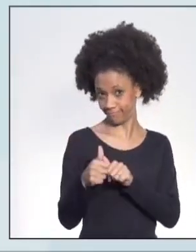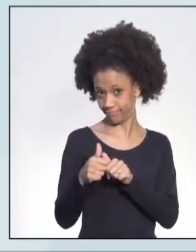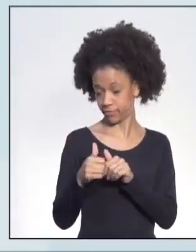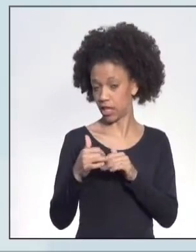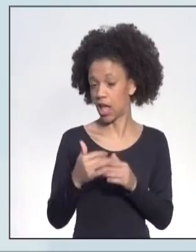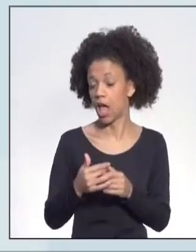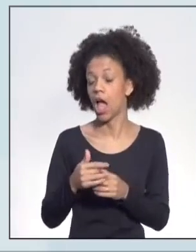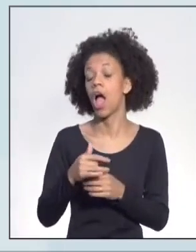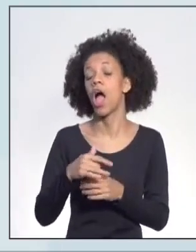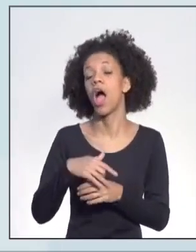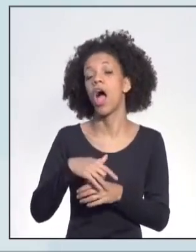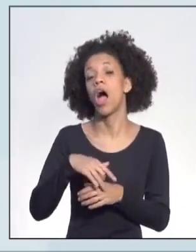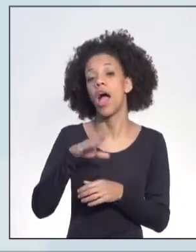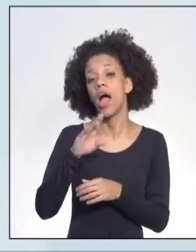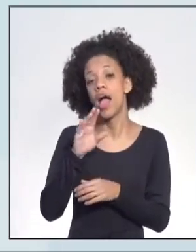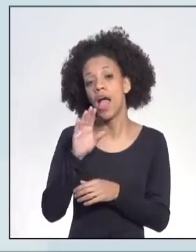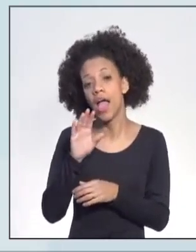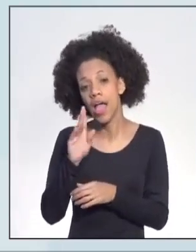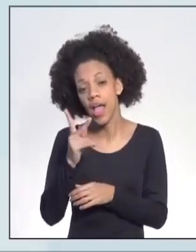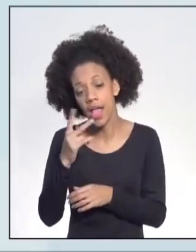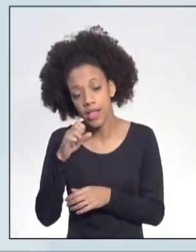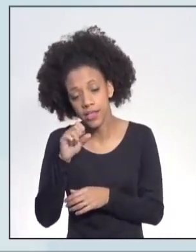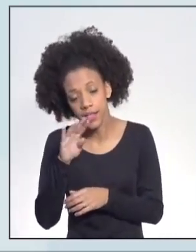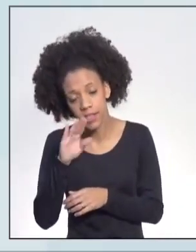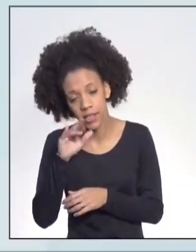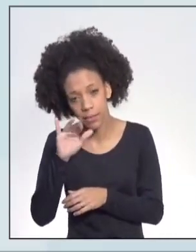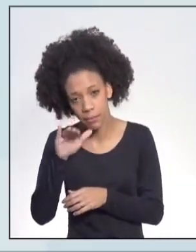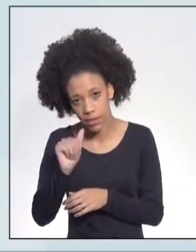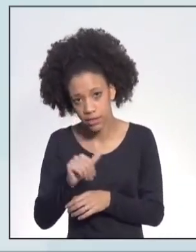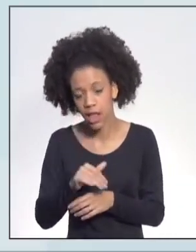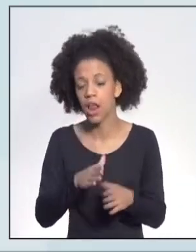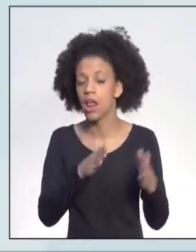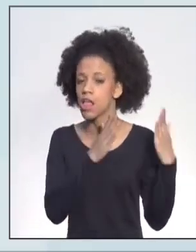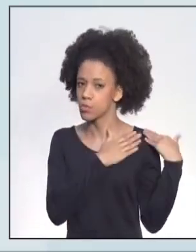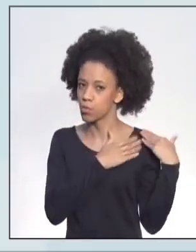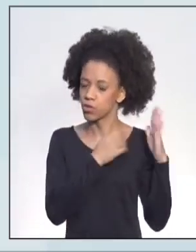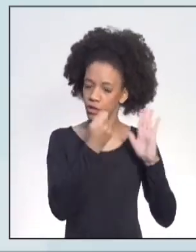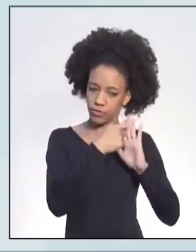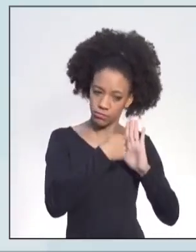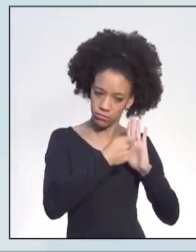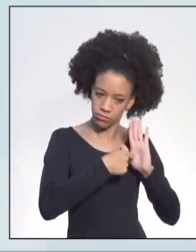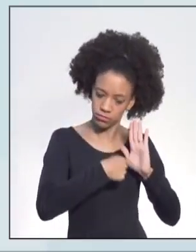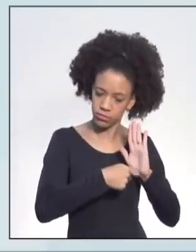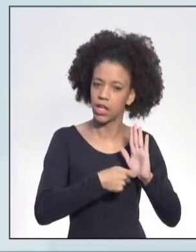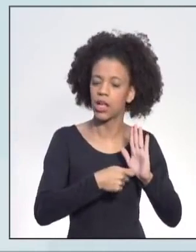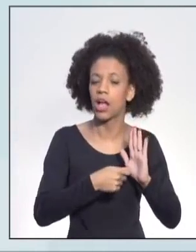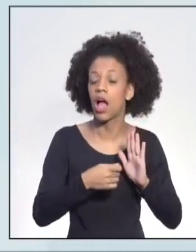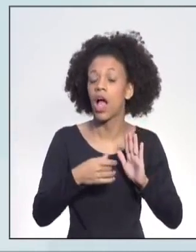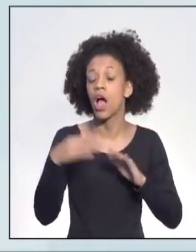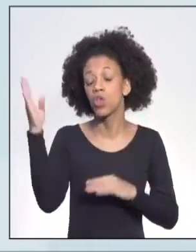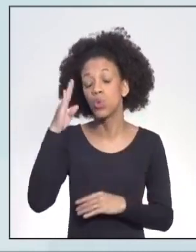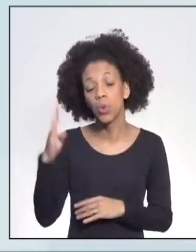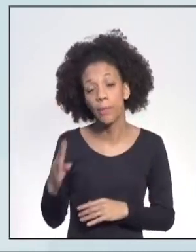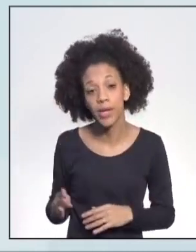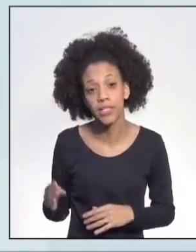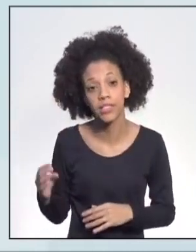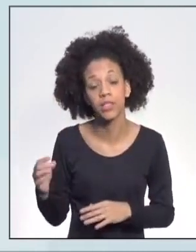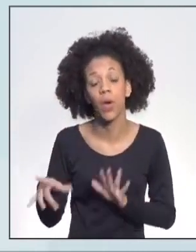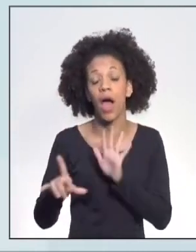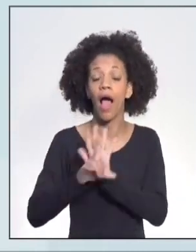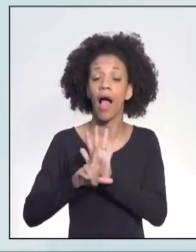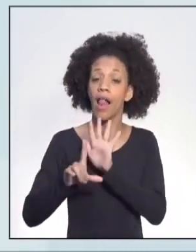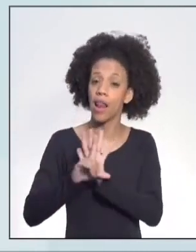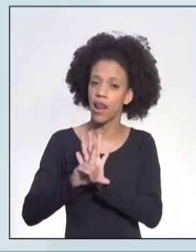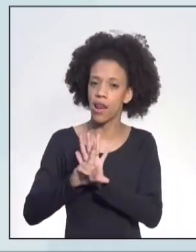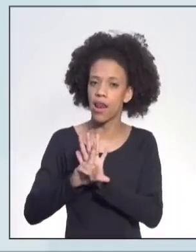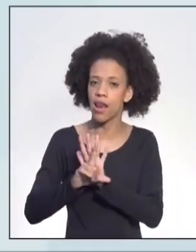Os escribas eram responsáveis pelos registros. Na atualidade, no Brasil, as leis garantem